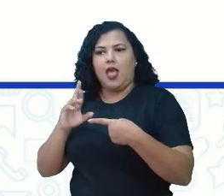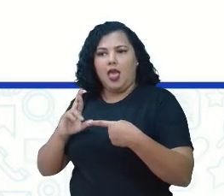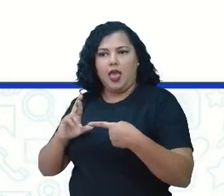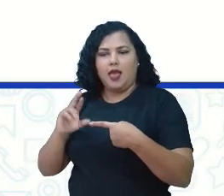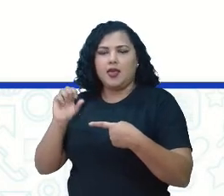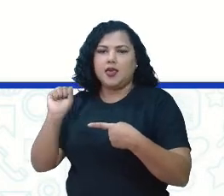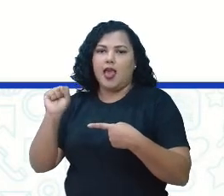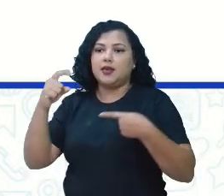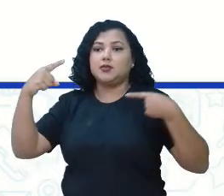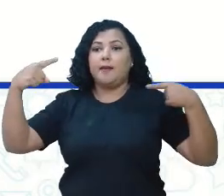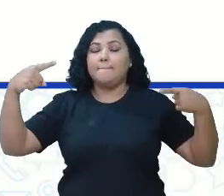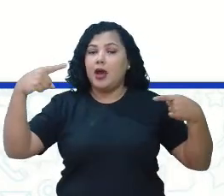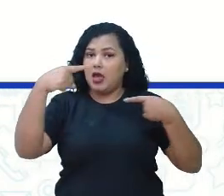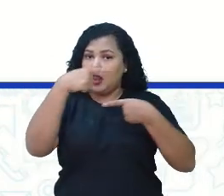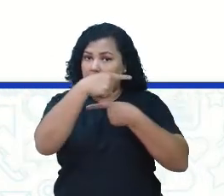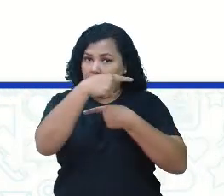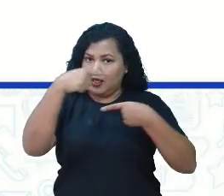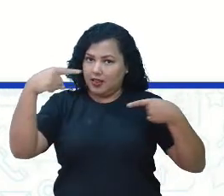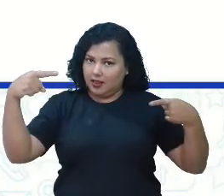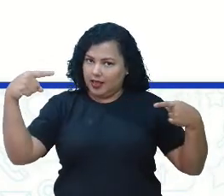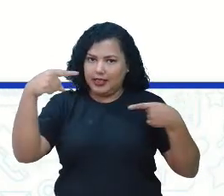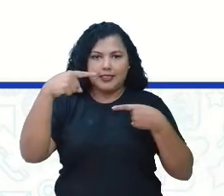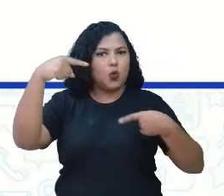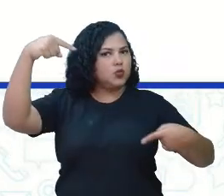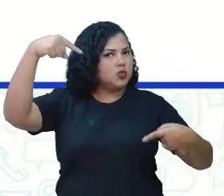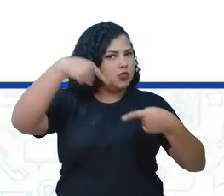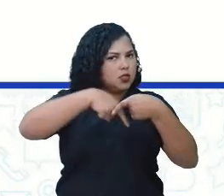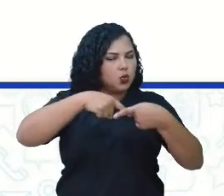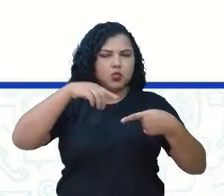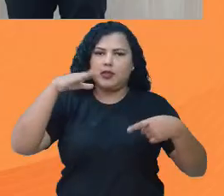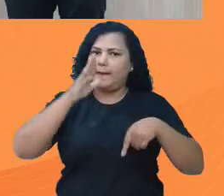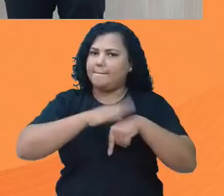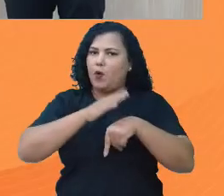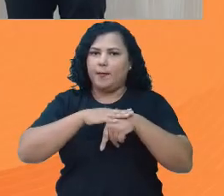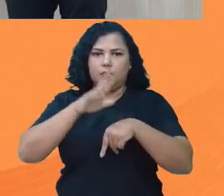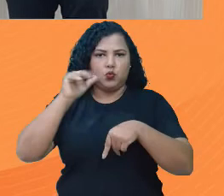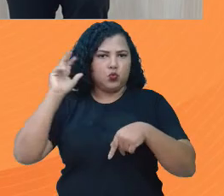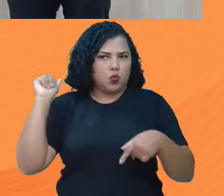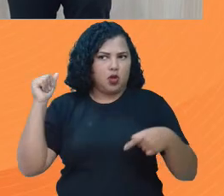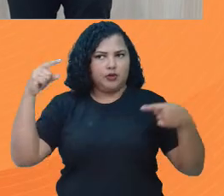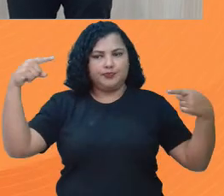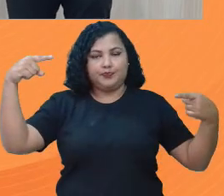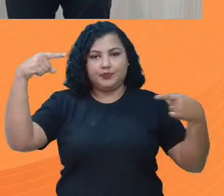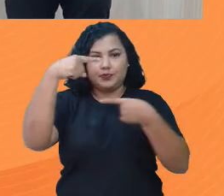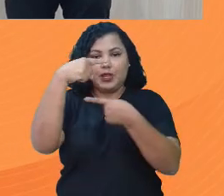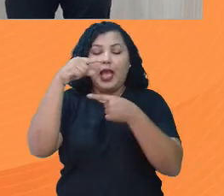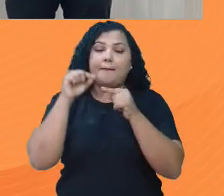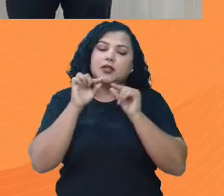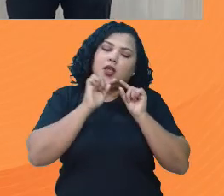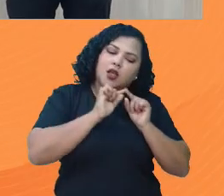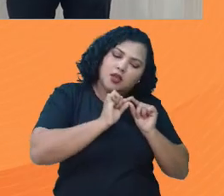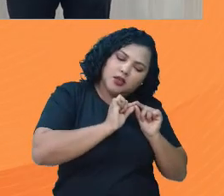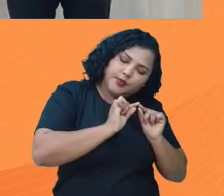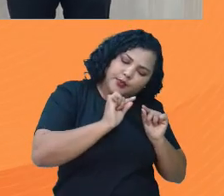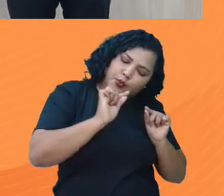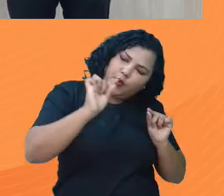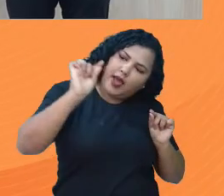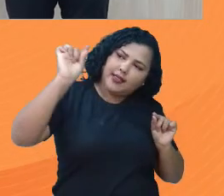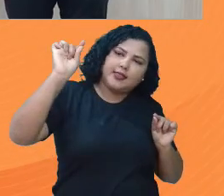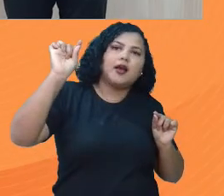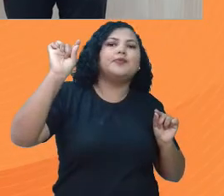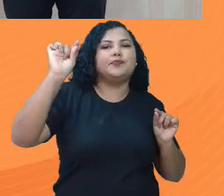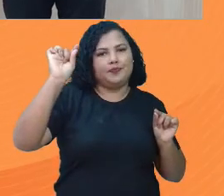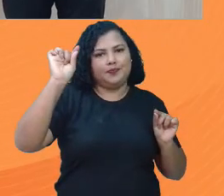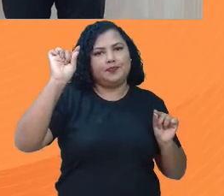retas paralelas, tá bom? Ou seja, elas não se cruzam. E elas vão ser cortadas, ou seja, ela vai ser interceptada por uma